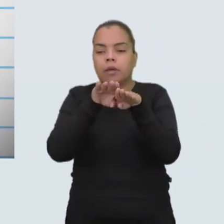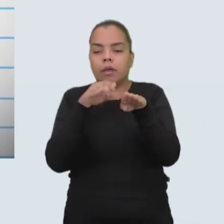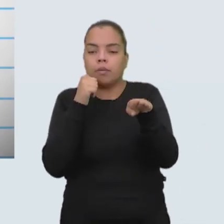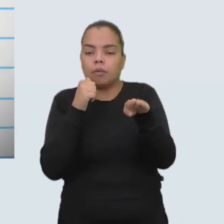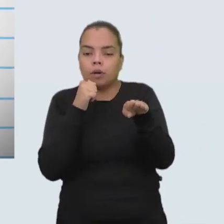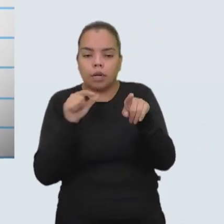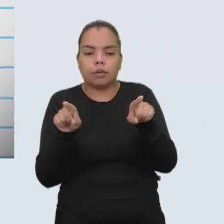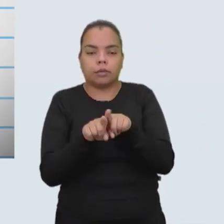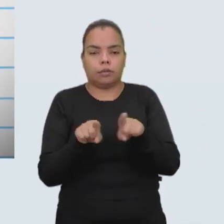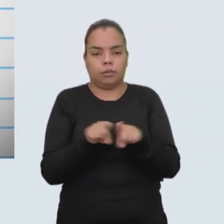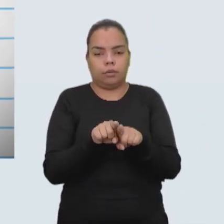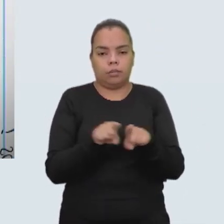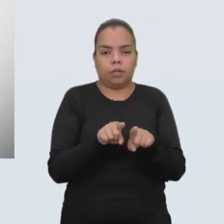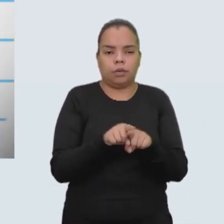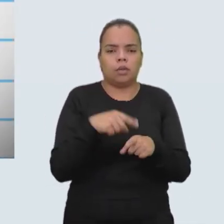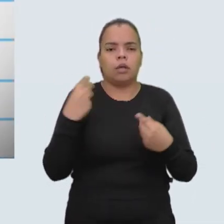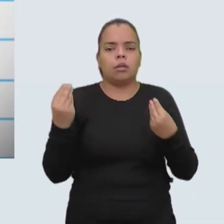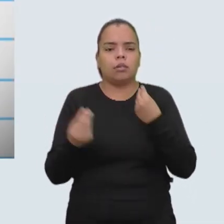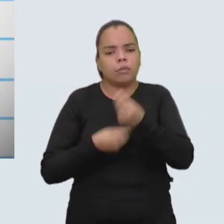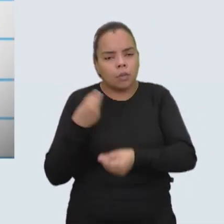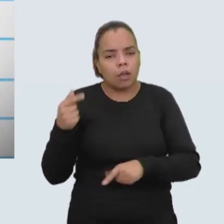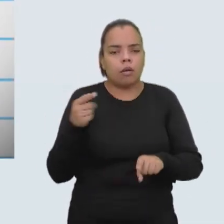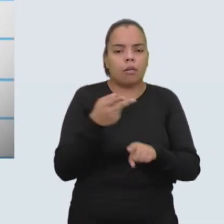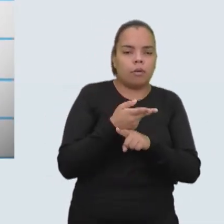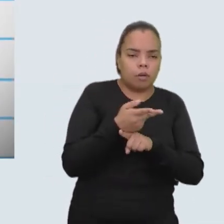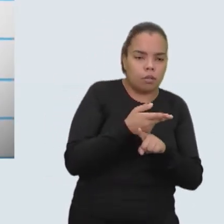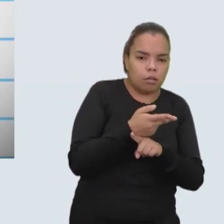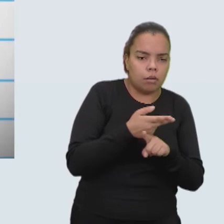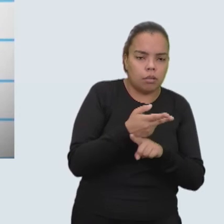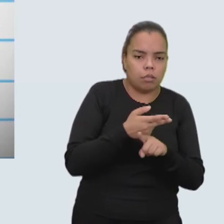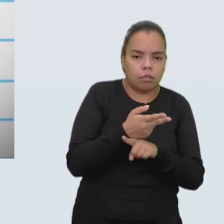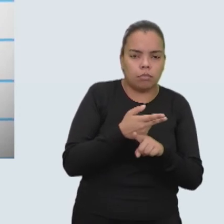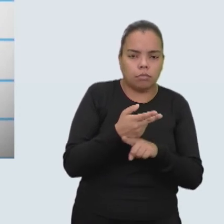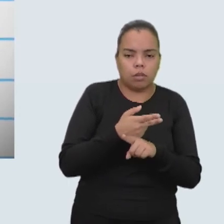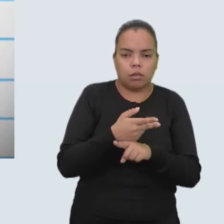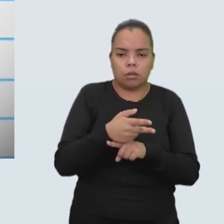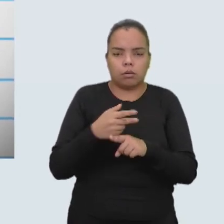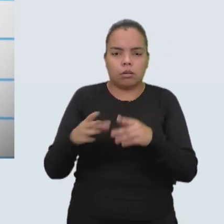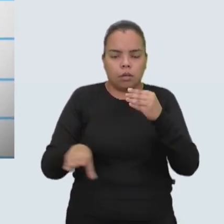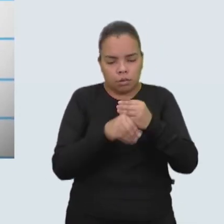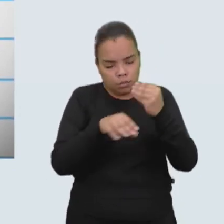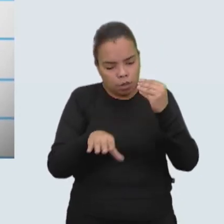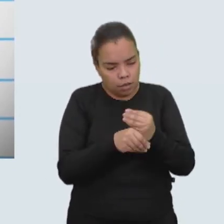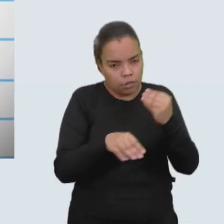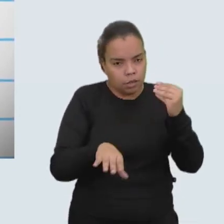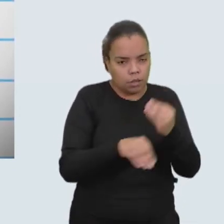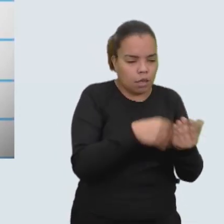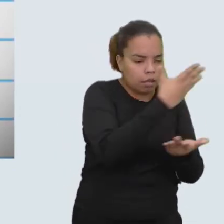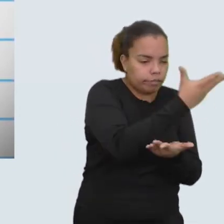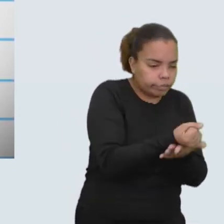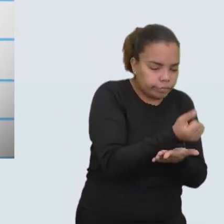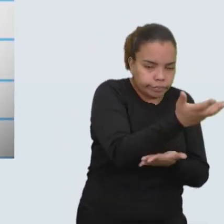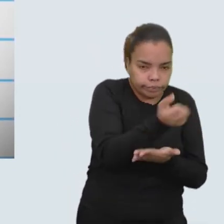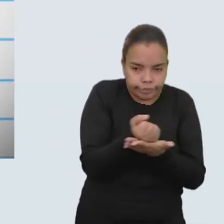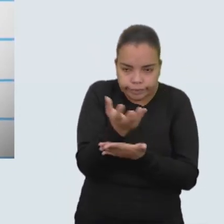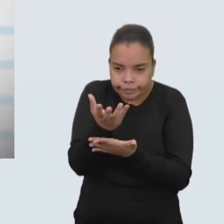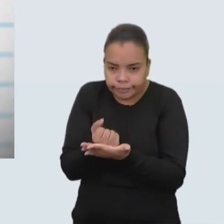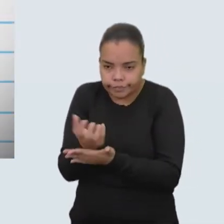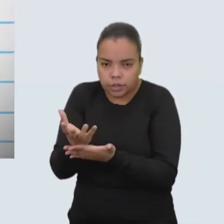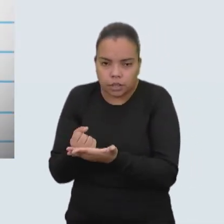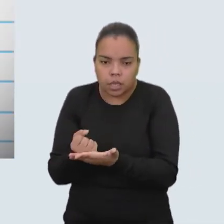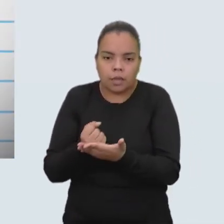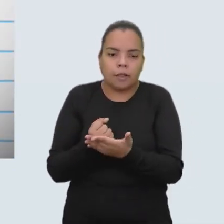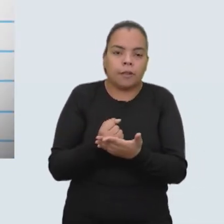pesquisa com a perspectiva de gênero? A produção de estatísticas de gênero implica a separação de dados por sexo e outras características de forma